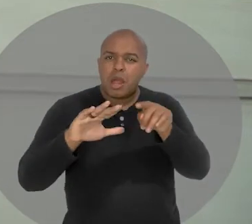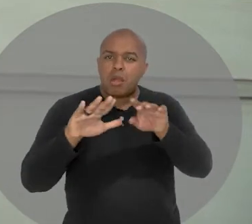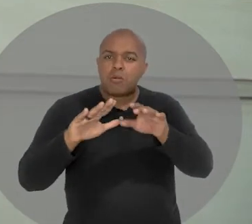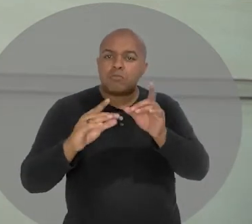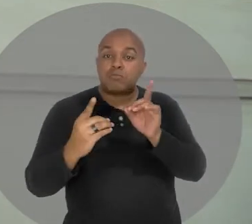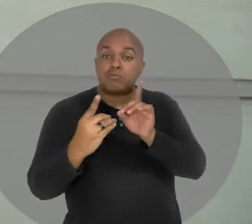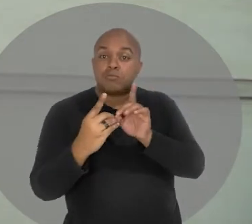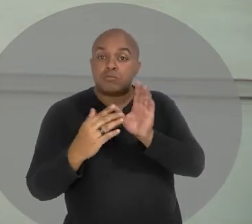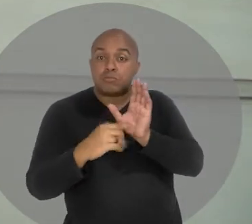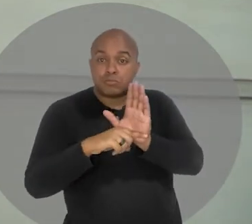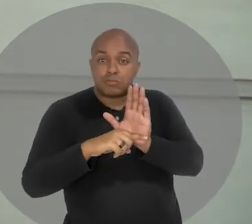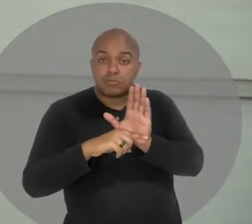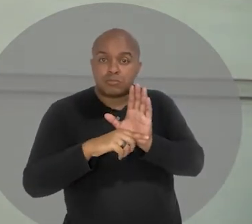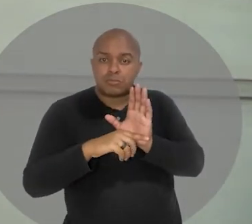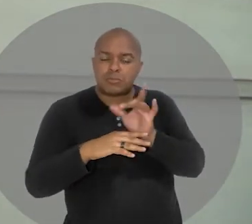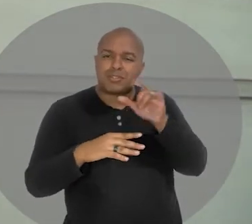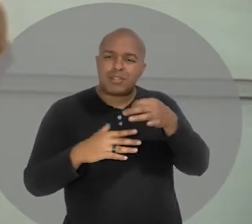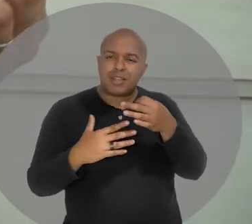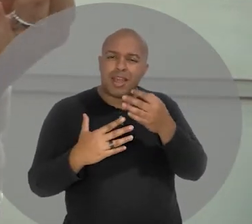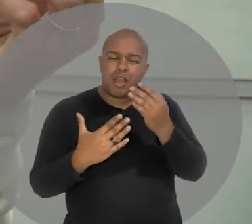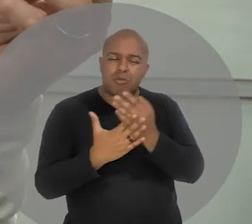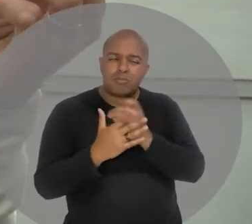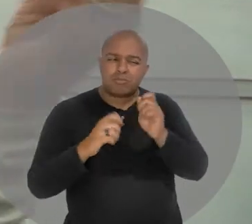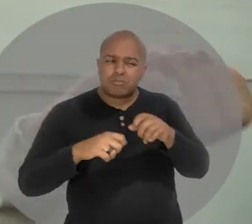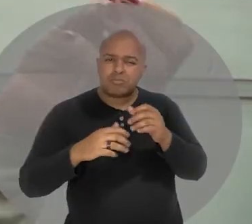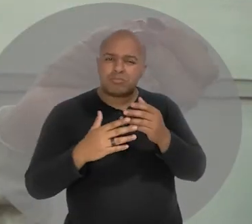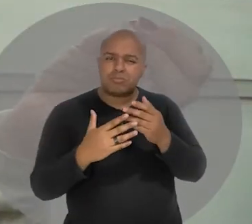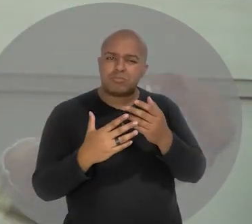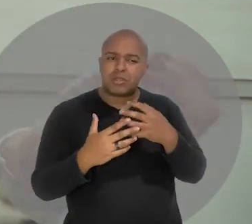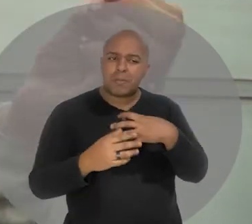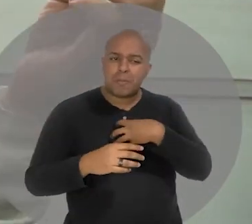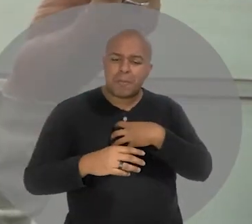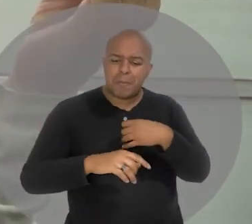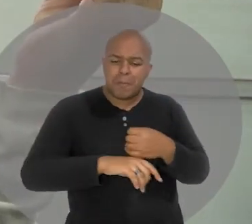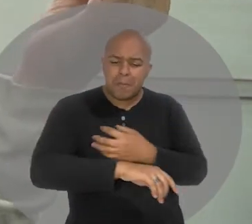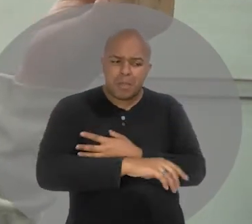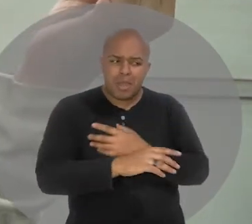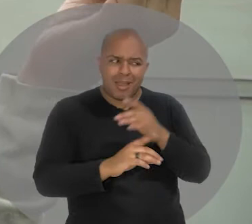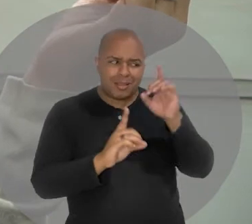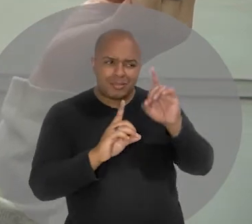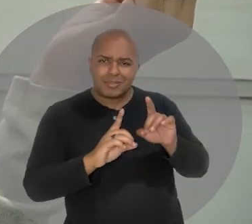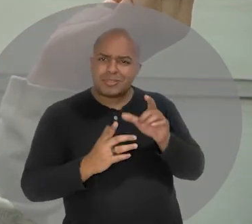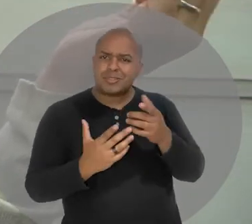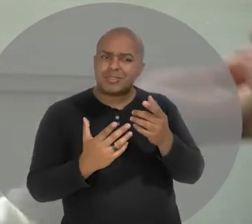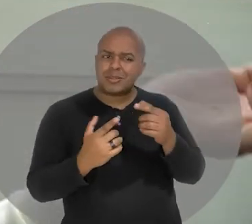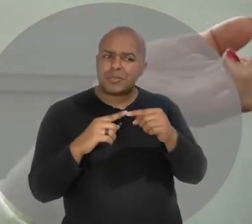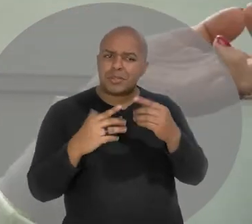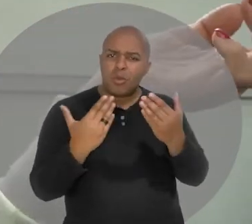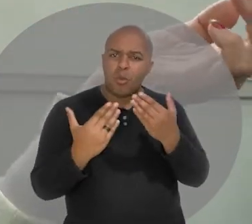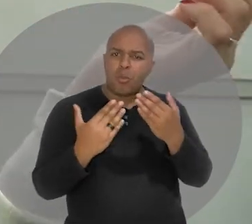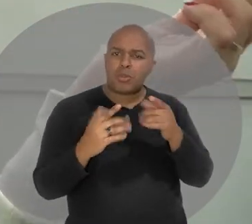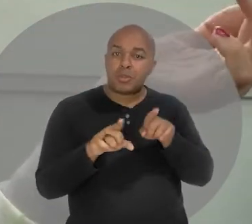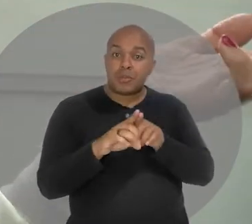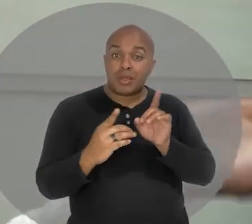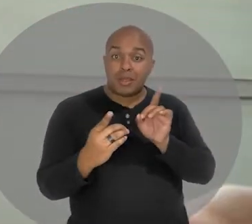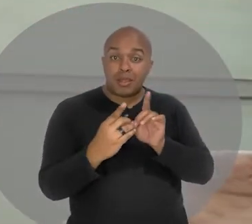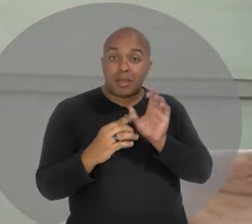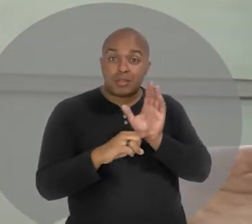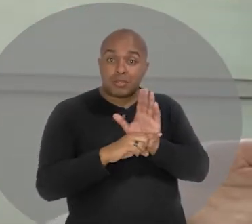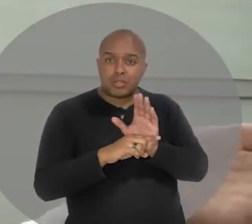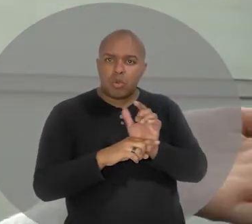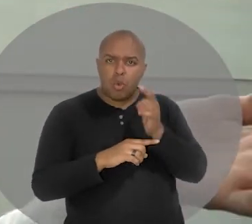atendimento, né, uma profissional com deficiência atendendo